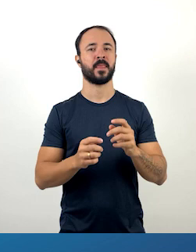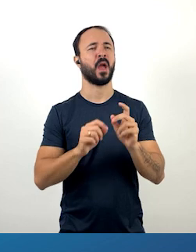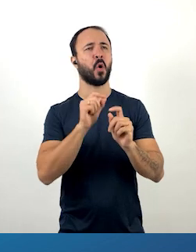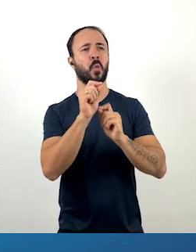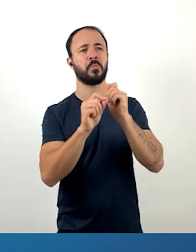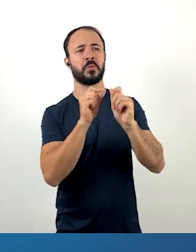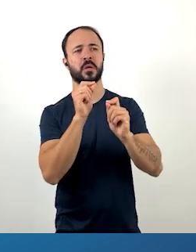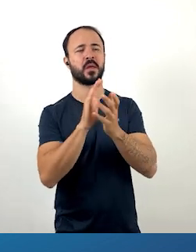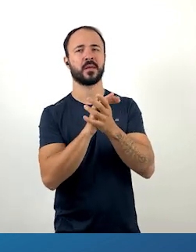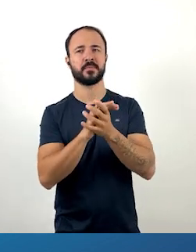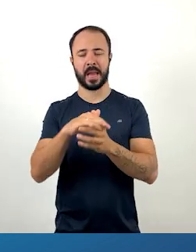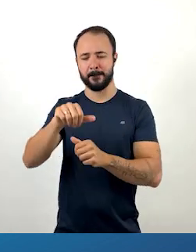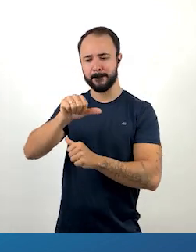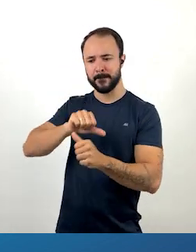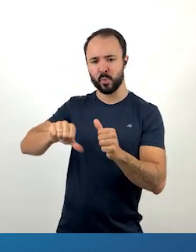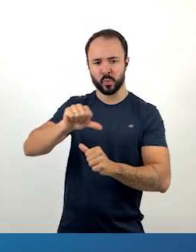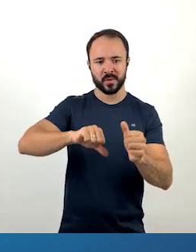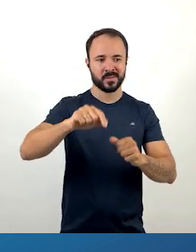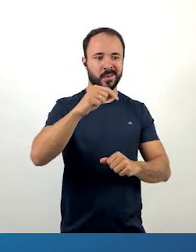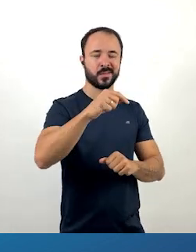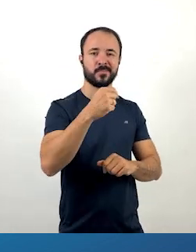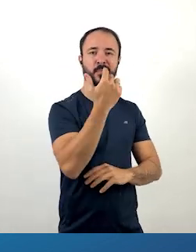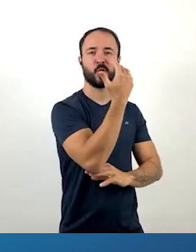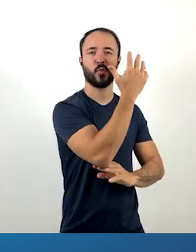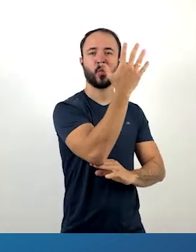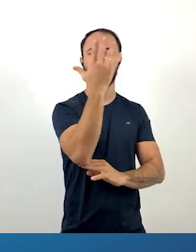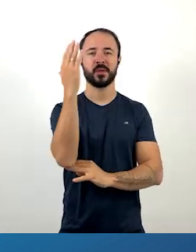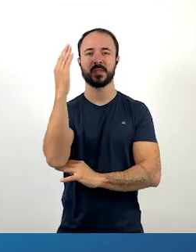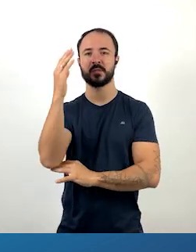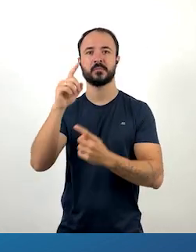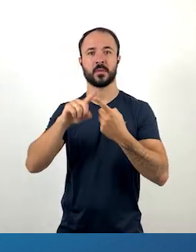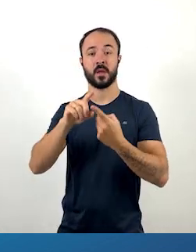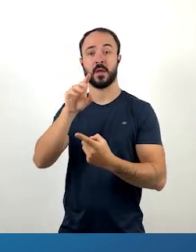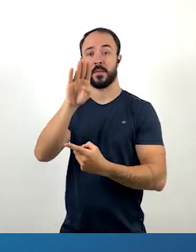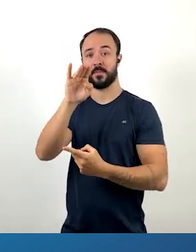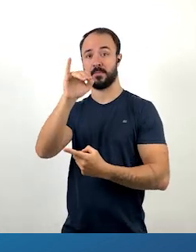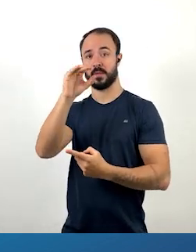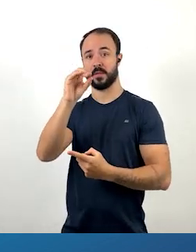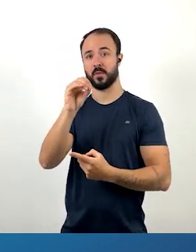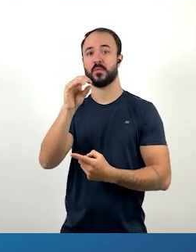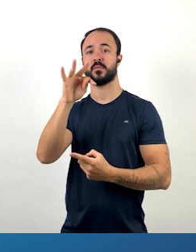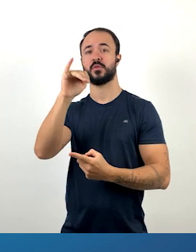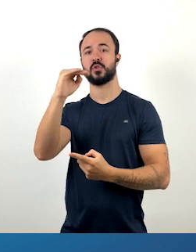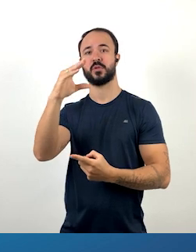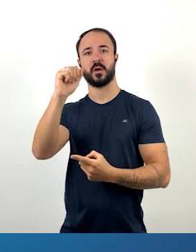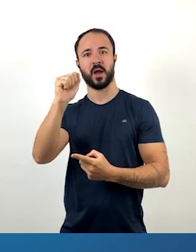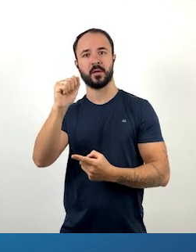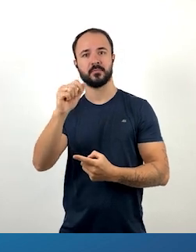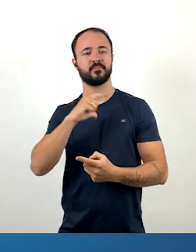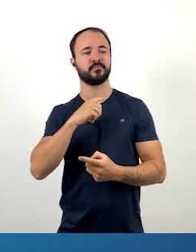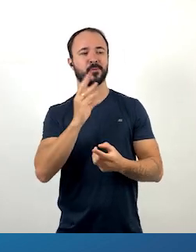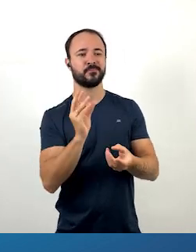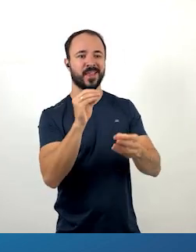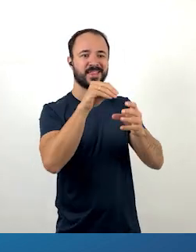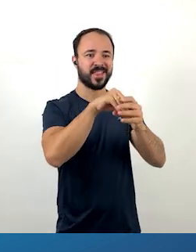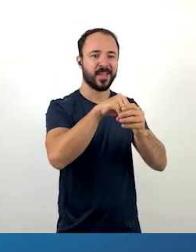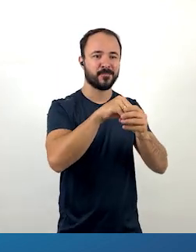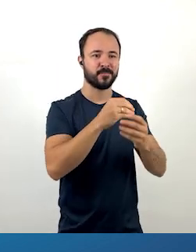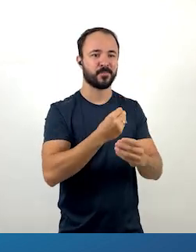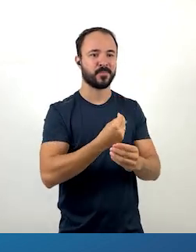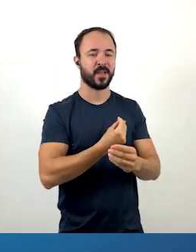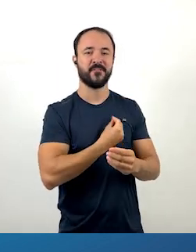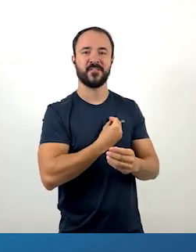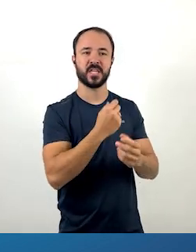Quais são as alterações que acontecem no ambiente? Nós temos alterações bióticas, que têm a inserção de seres vivos,